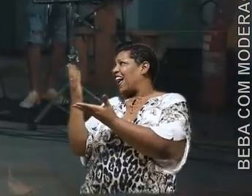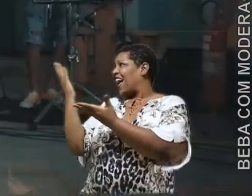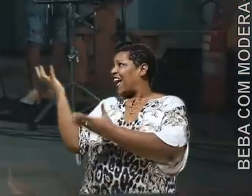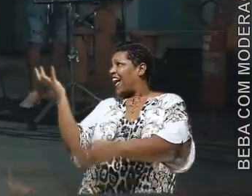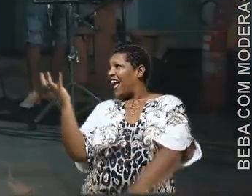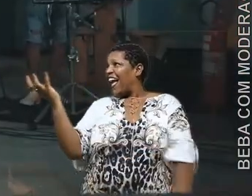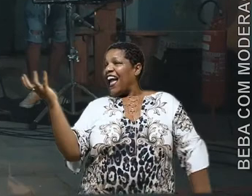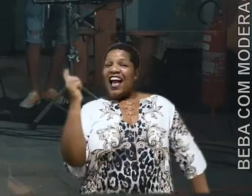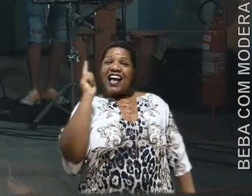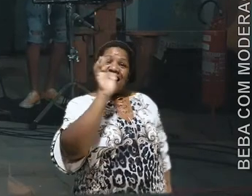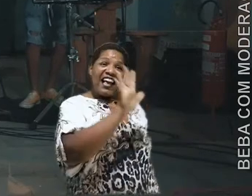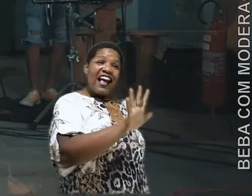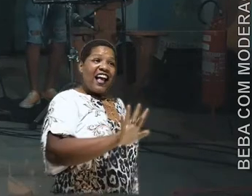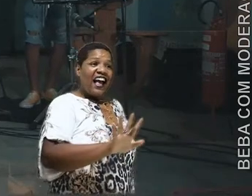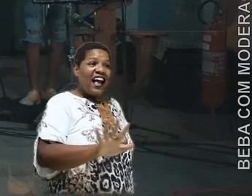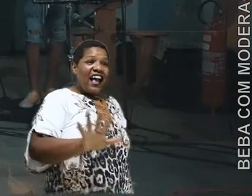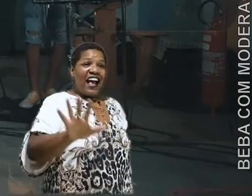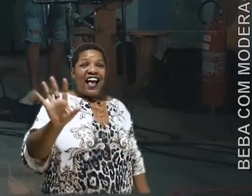geral